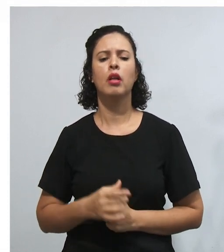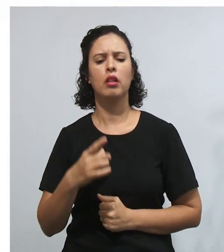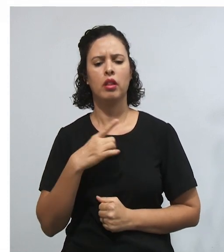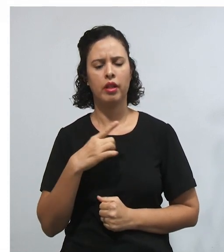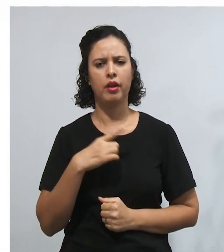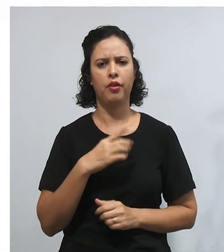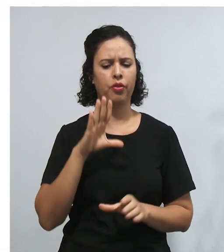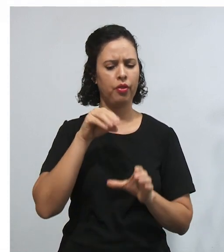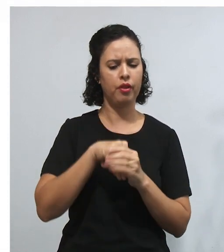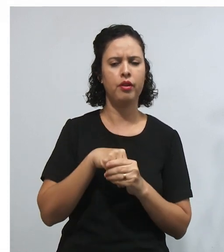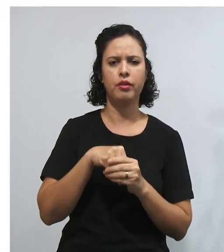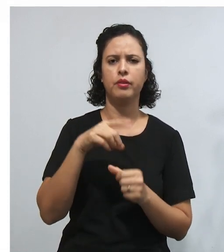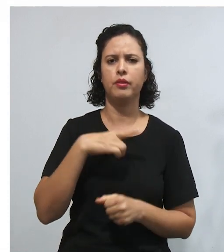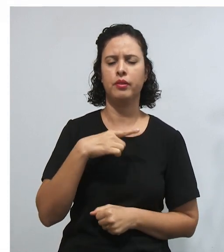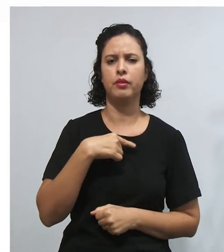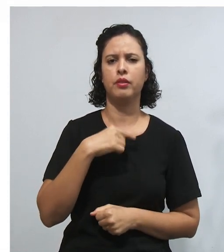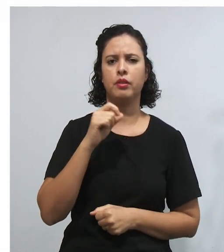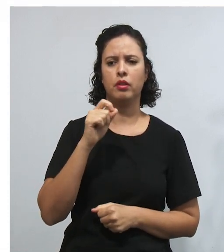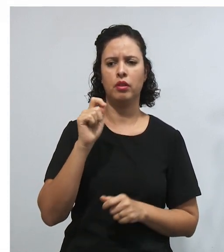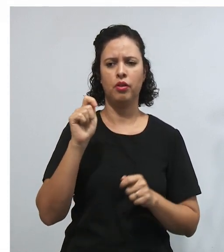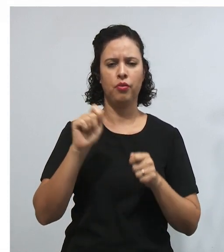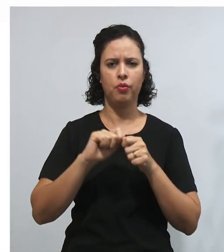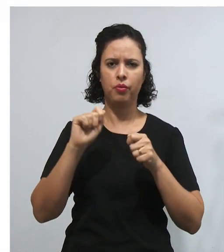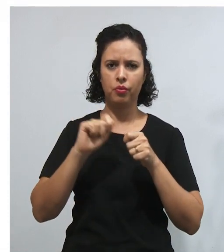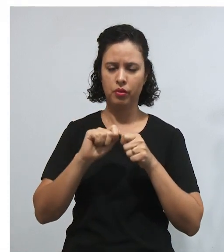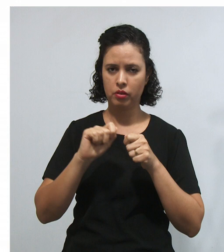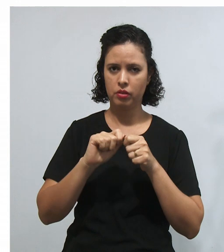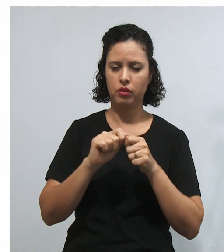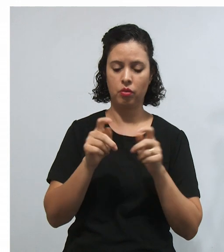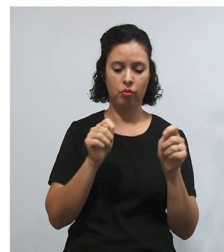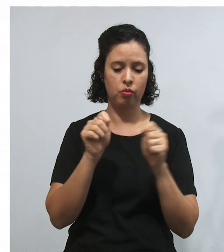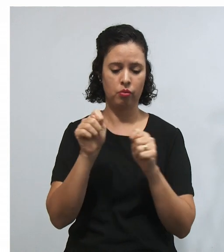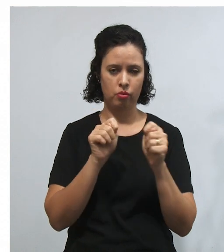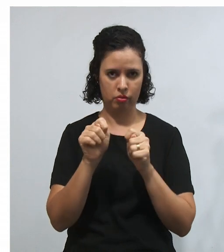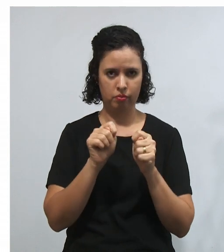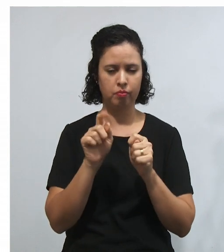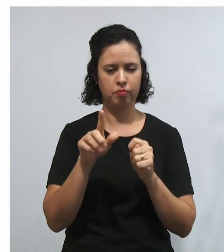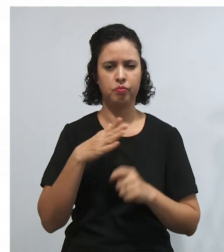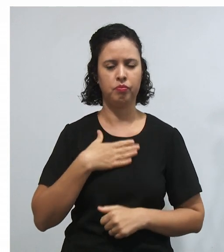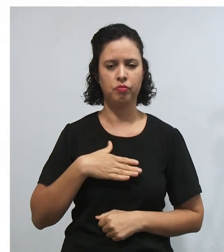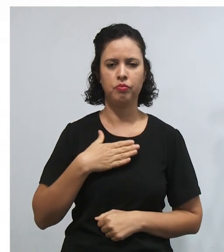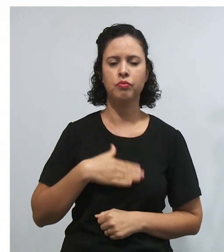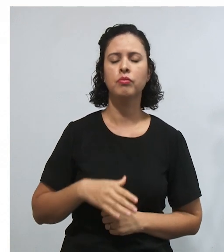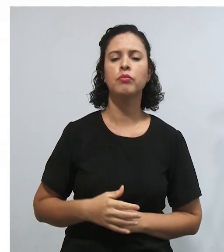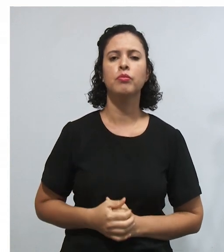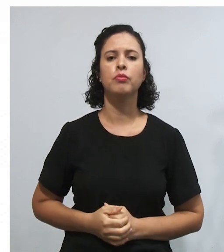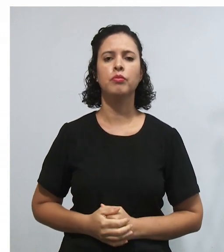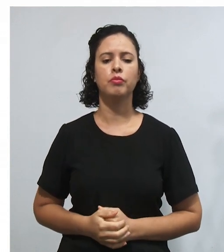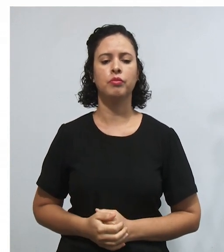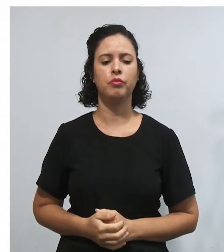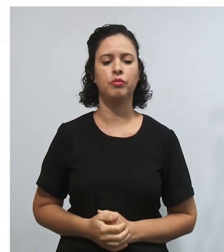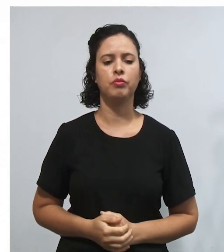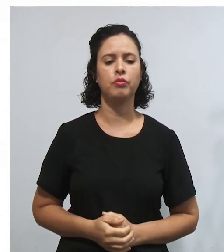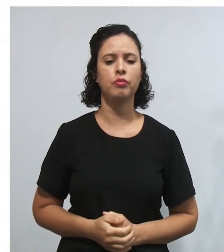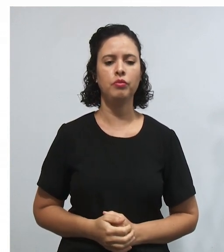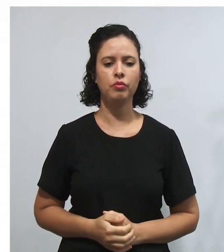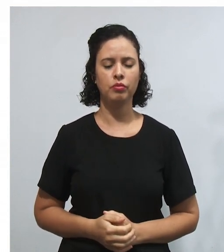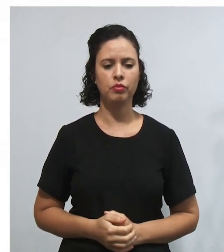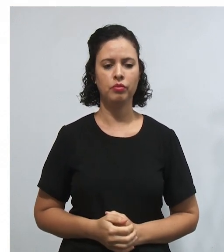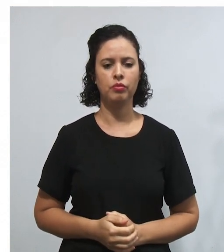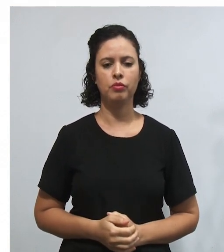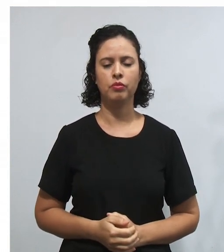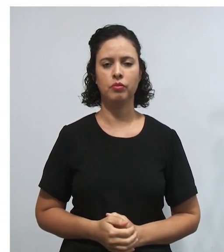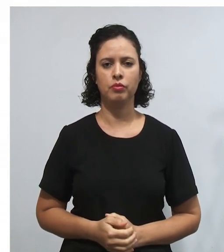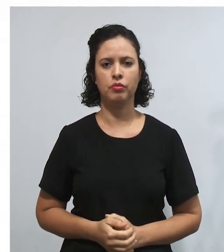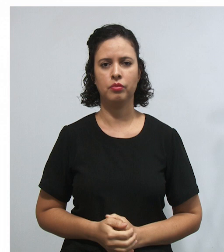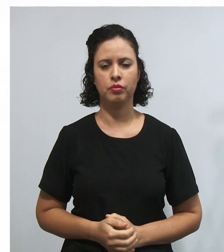situações internas que ele pode estar exercendo o controle interno, é bem tranquilo. E aqui, dentro dessa